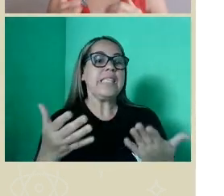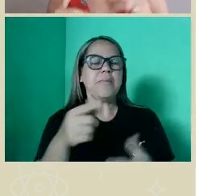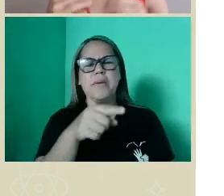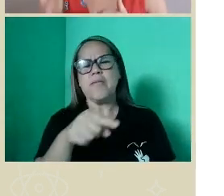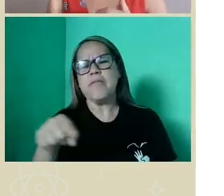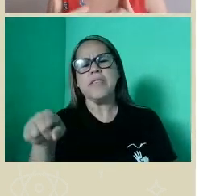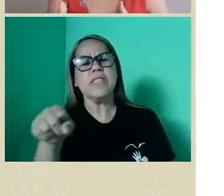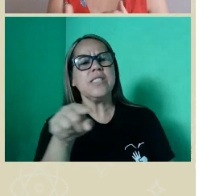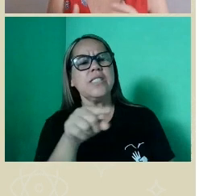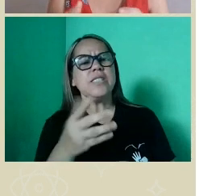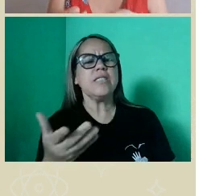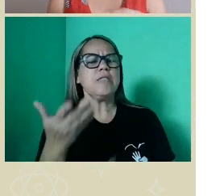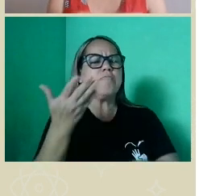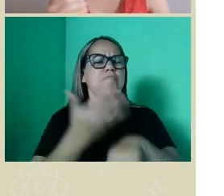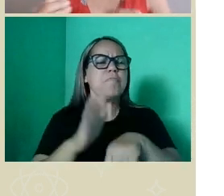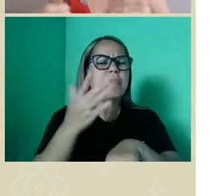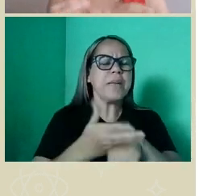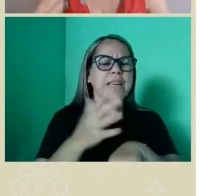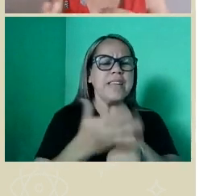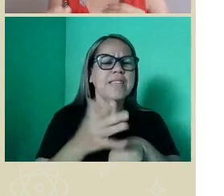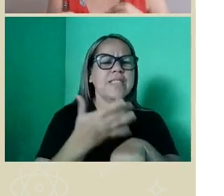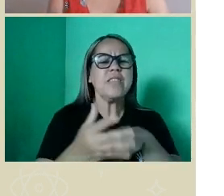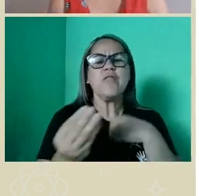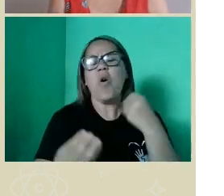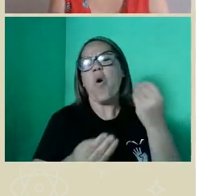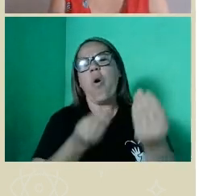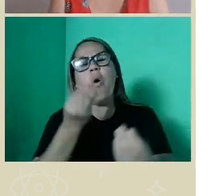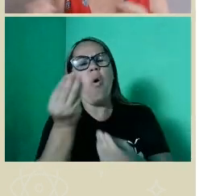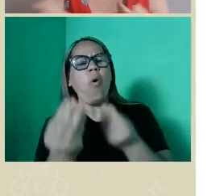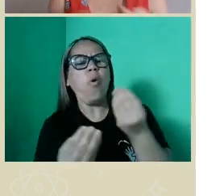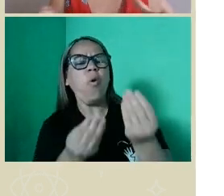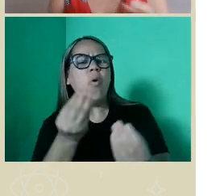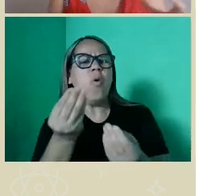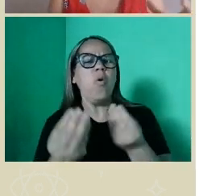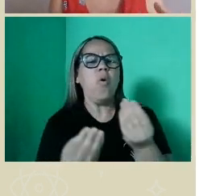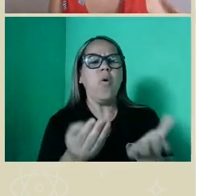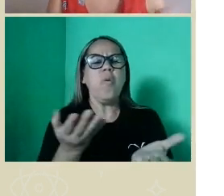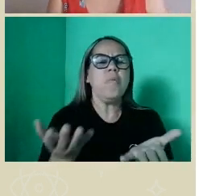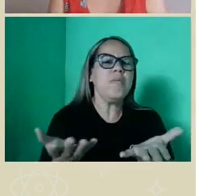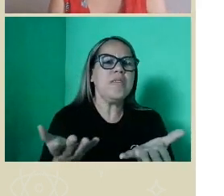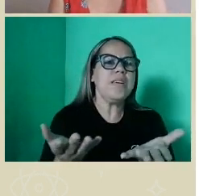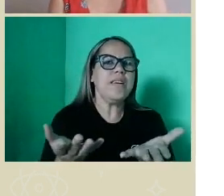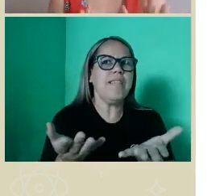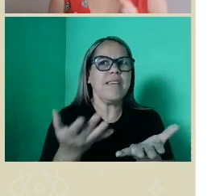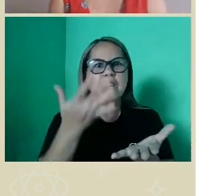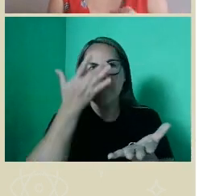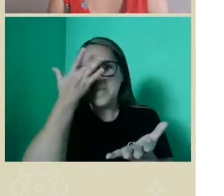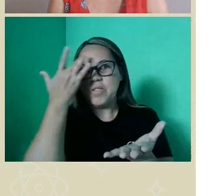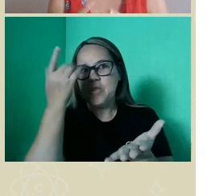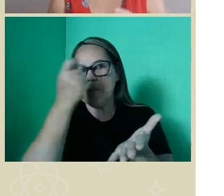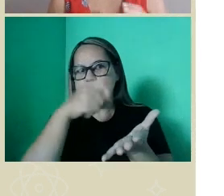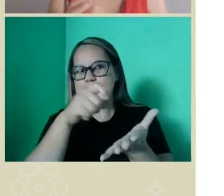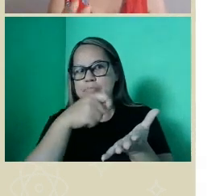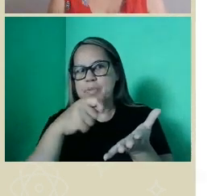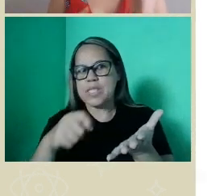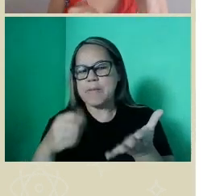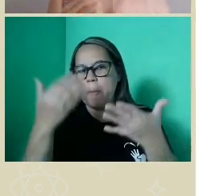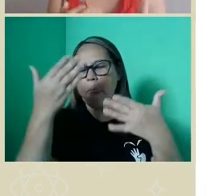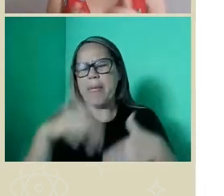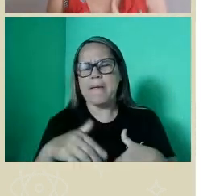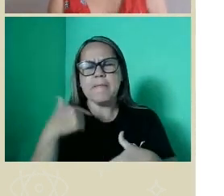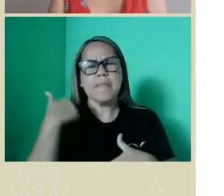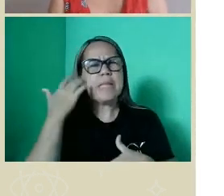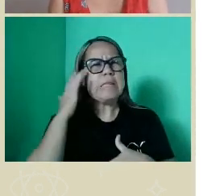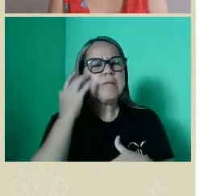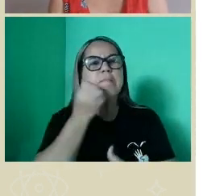pratiquem um pouco como se comportam os elaboradores dessa prova achei interessante colocar um pouco